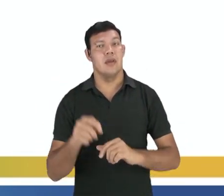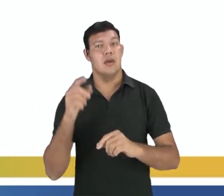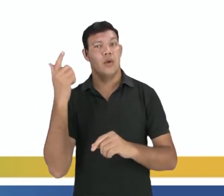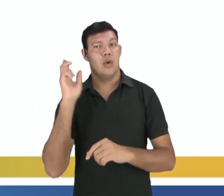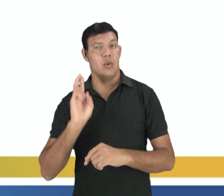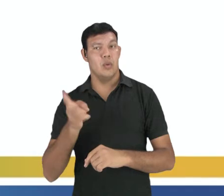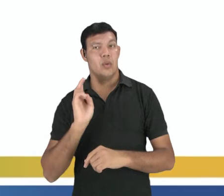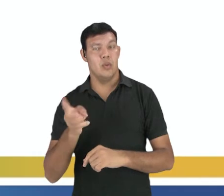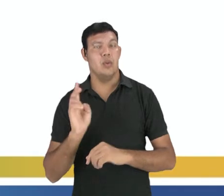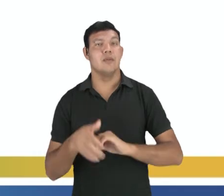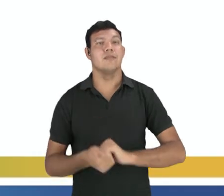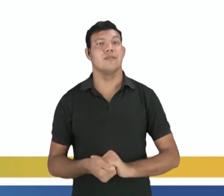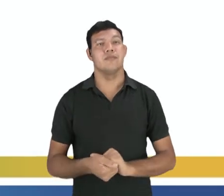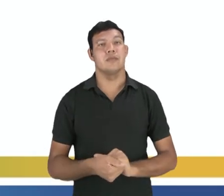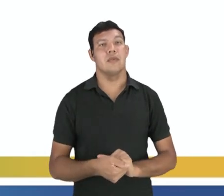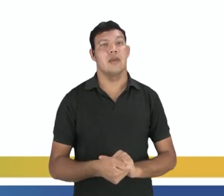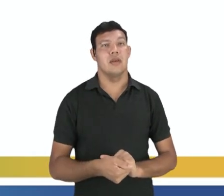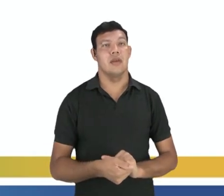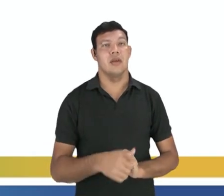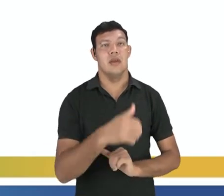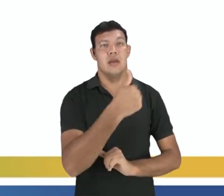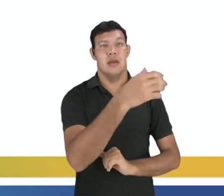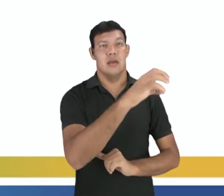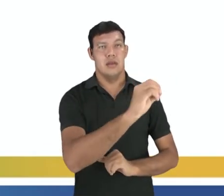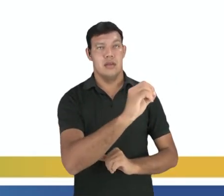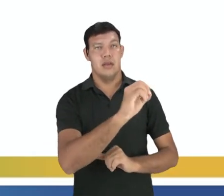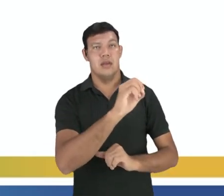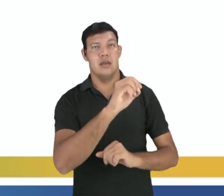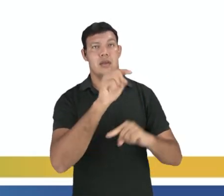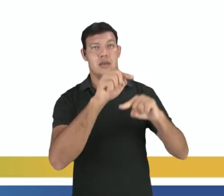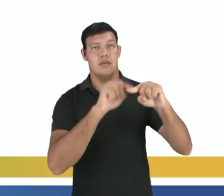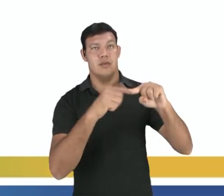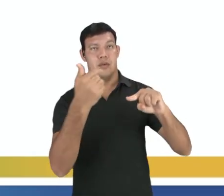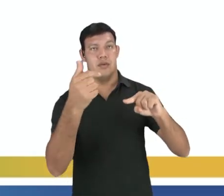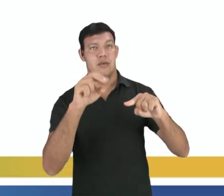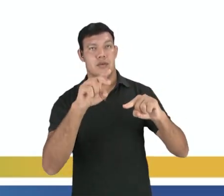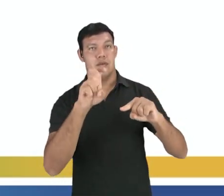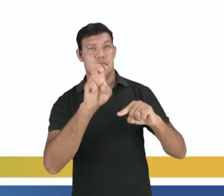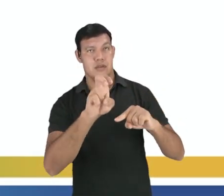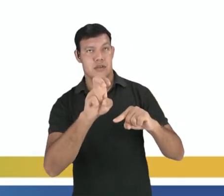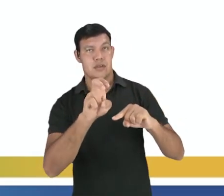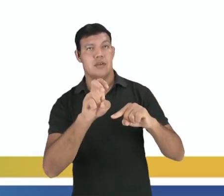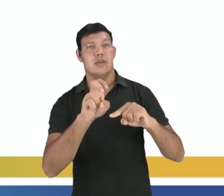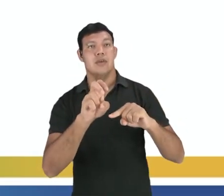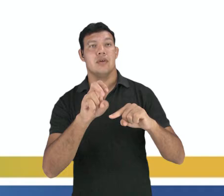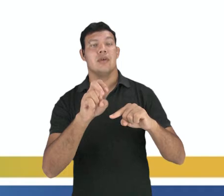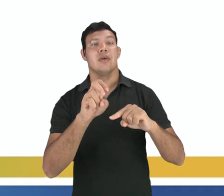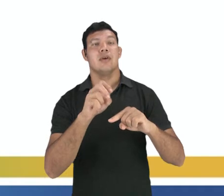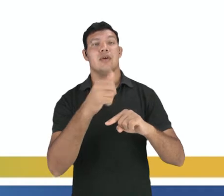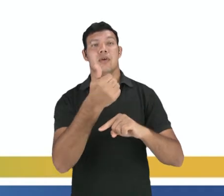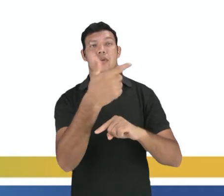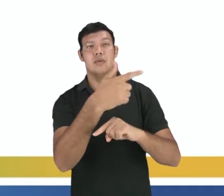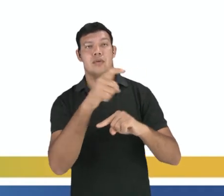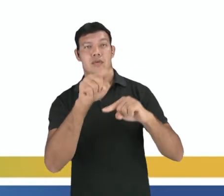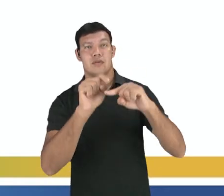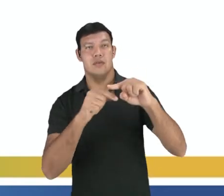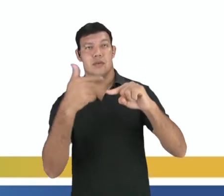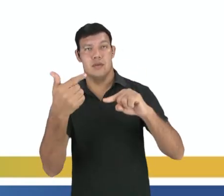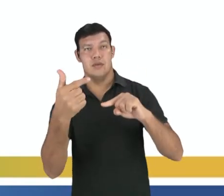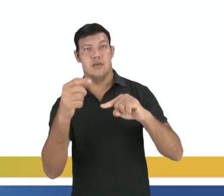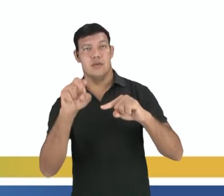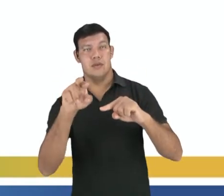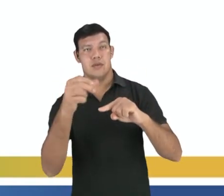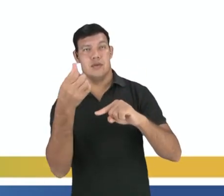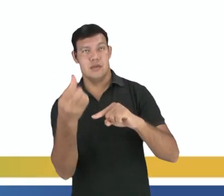12 dividido por 2 dá 6, 15 não divide por 2, eu vou só repetir, 60 dividido por 2, 30.